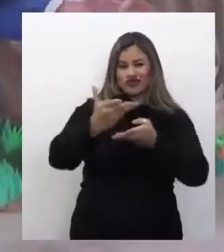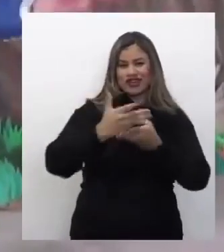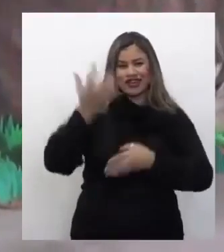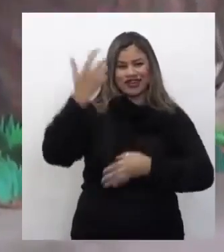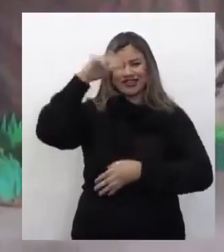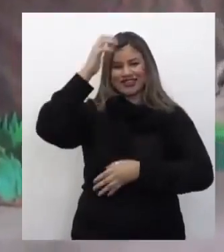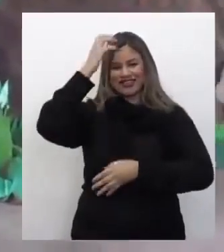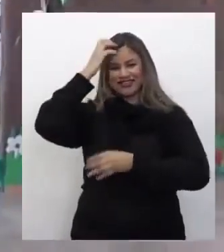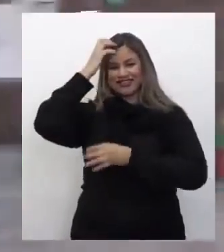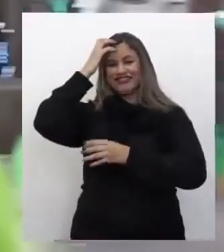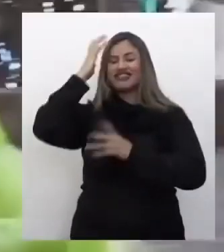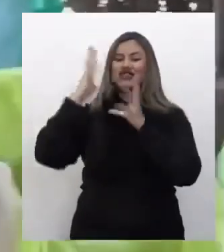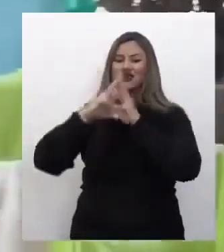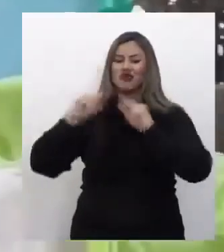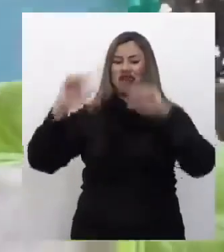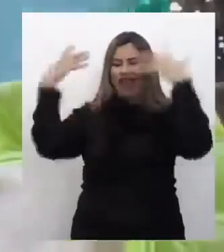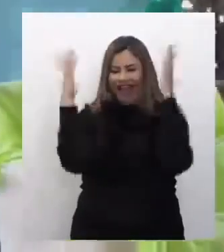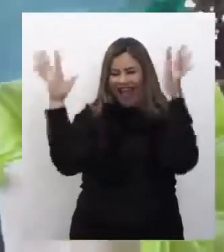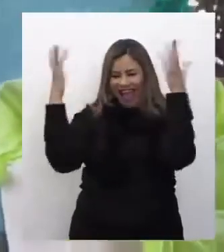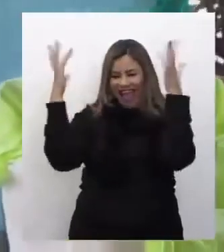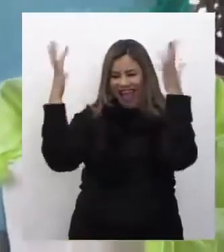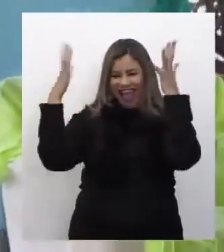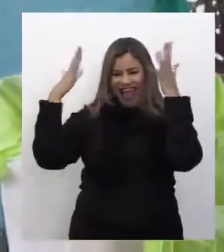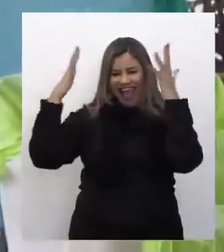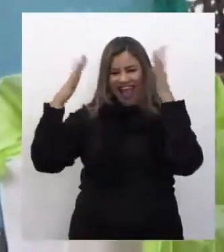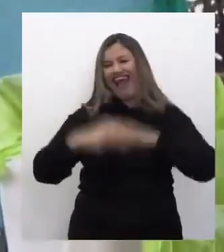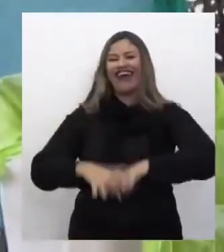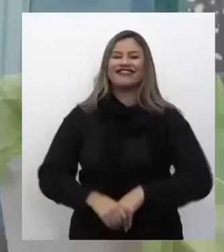sumiu! Viva!